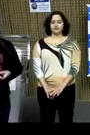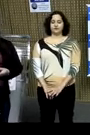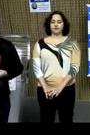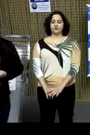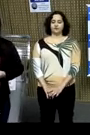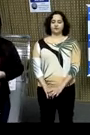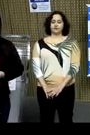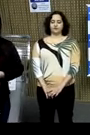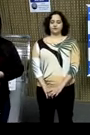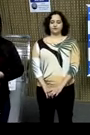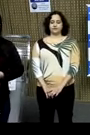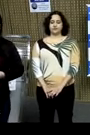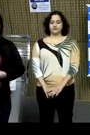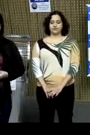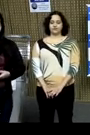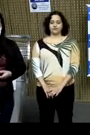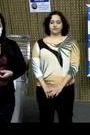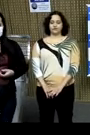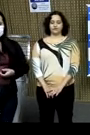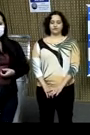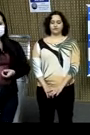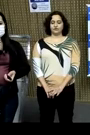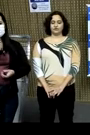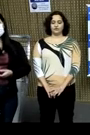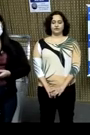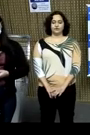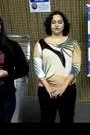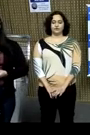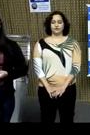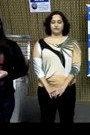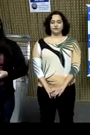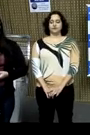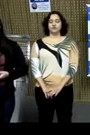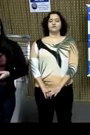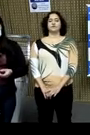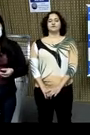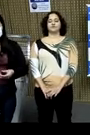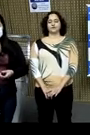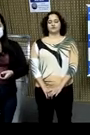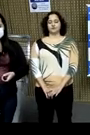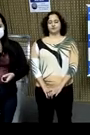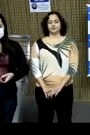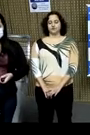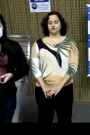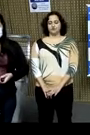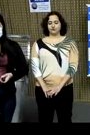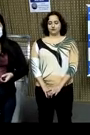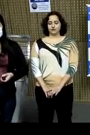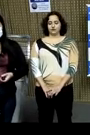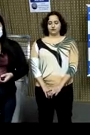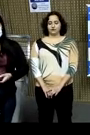e 100% tratadas adequadamente. Não houve aqui notificação de sífilis congênita na nossa unidade.